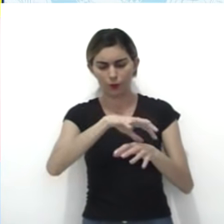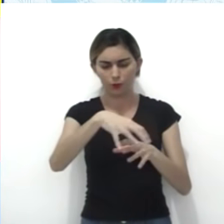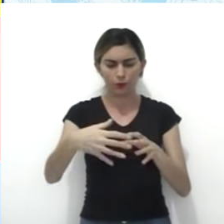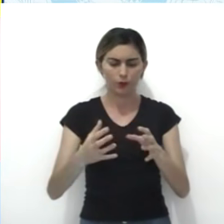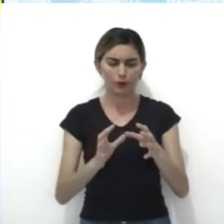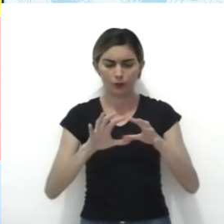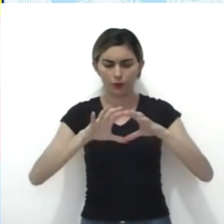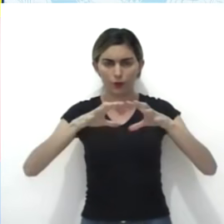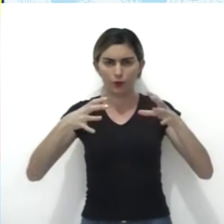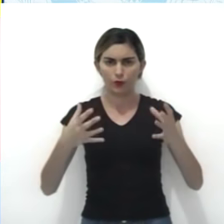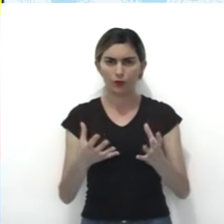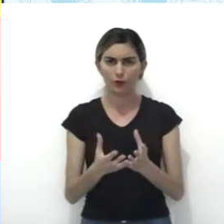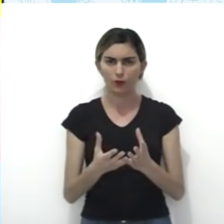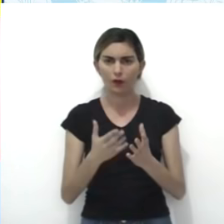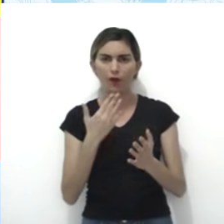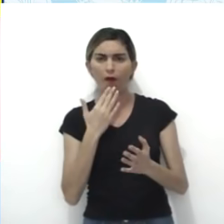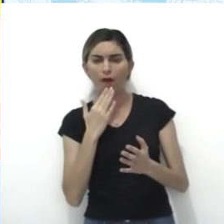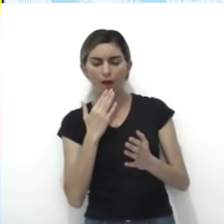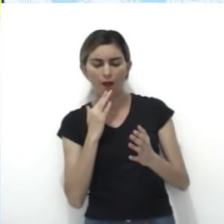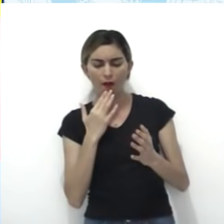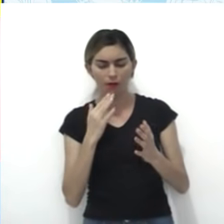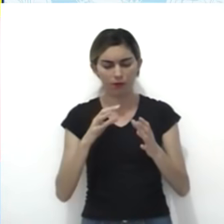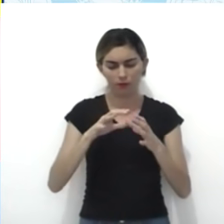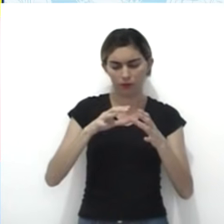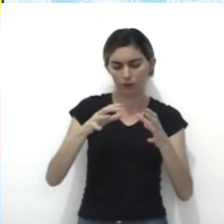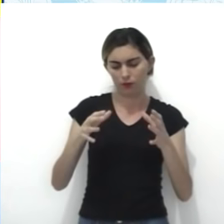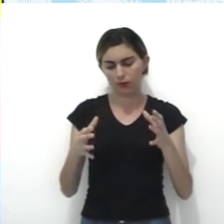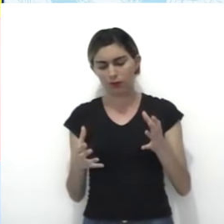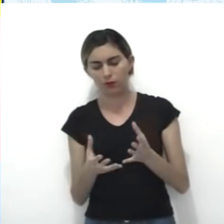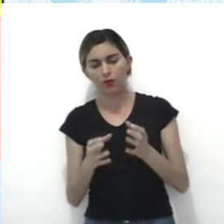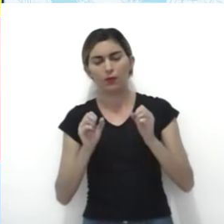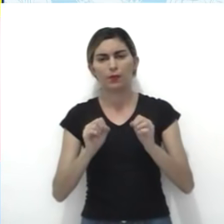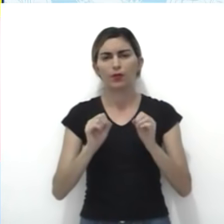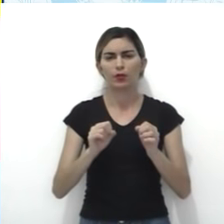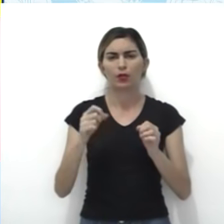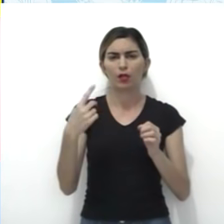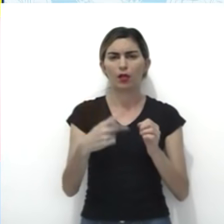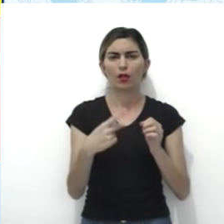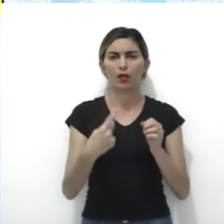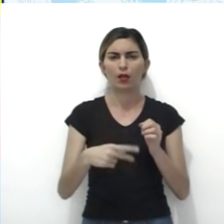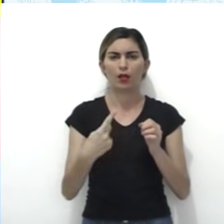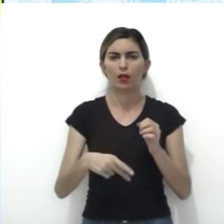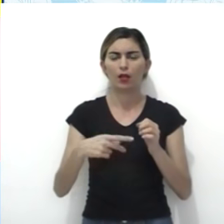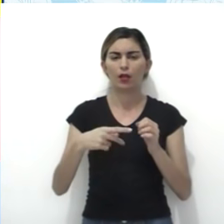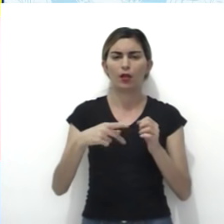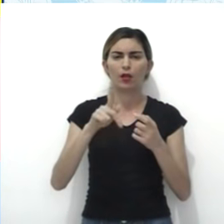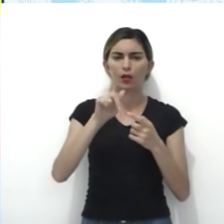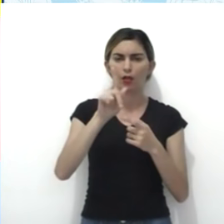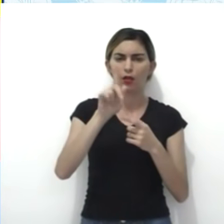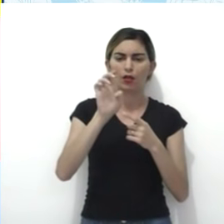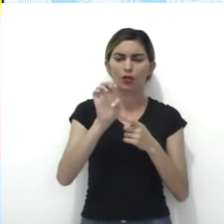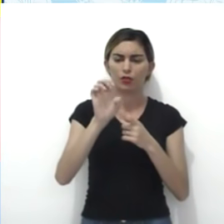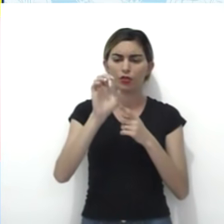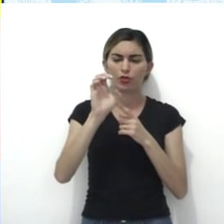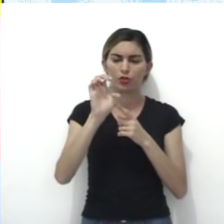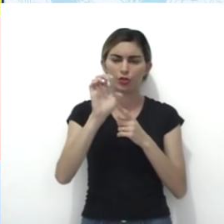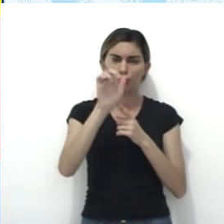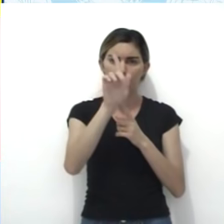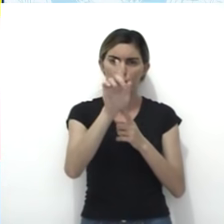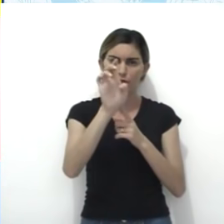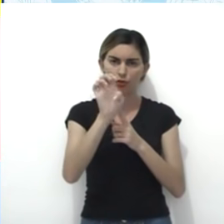seus polos levemente achatados por esse fato podemos dizer que ela é zé